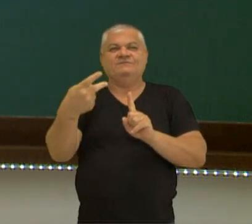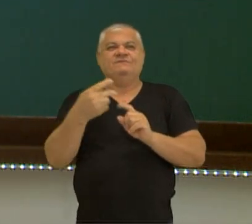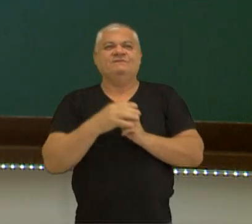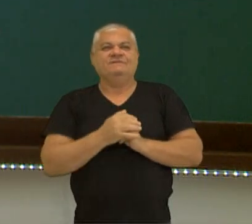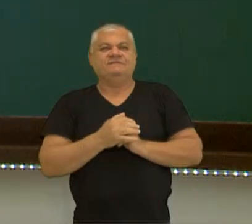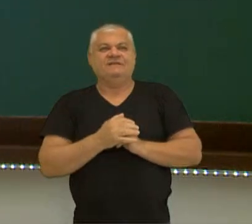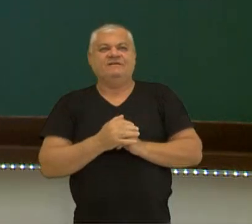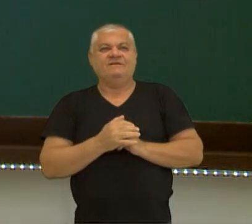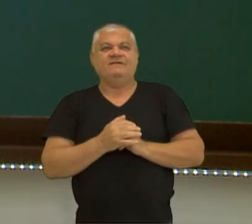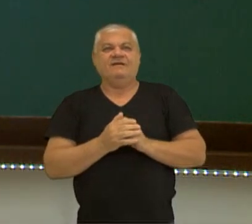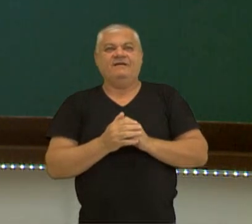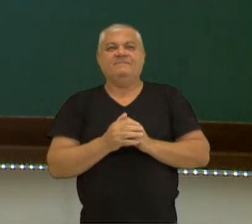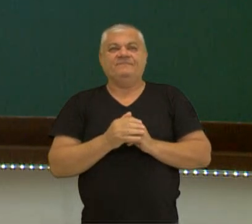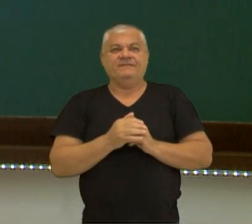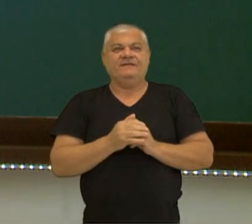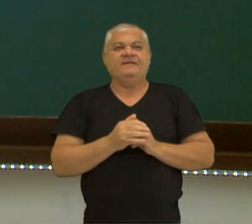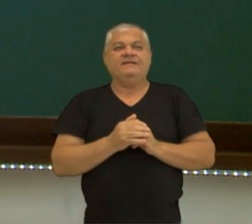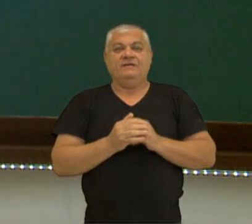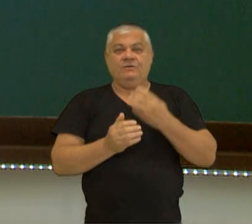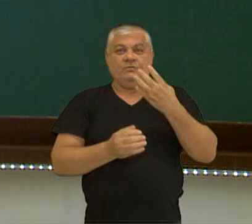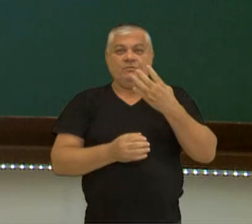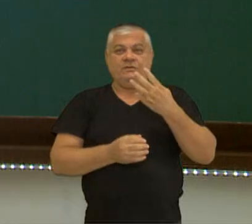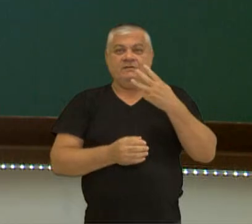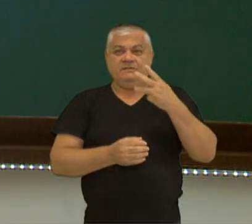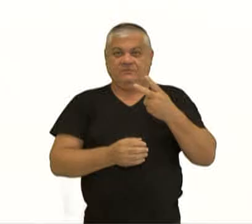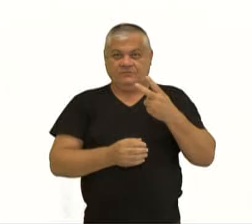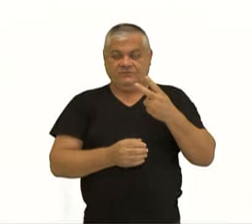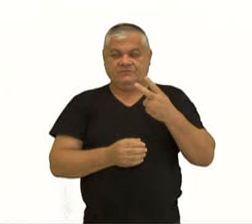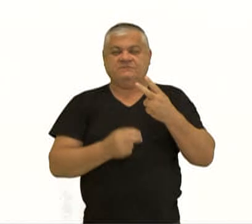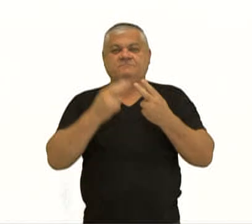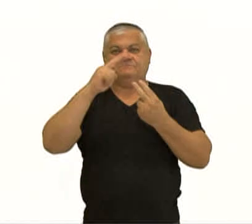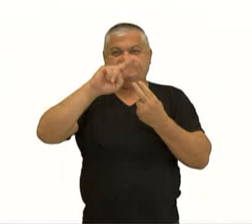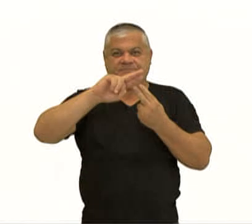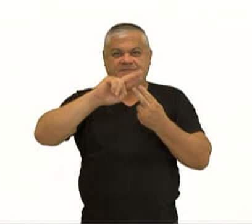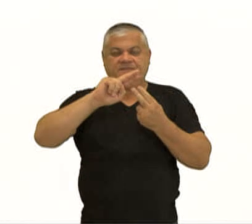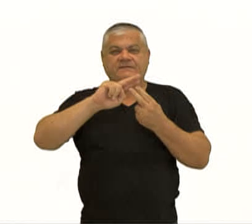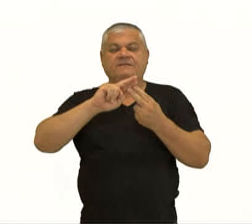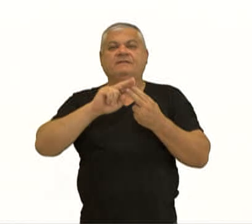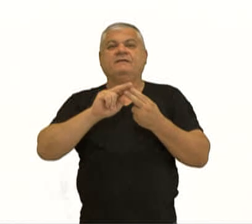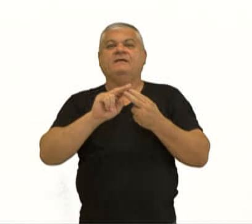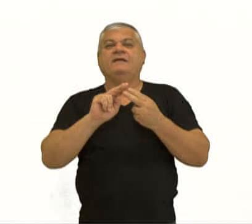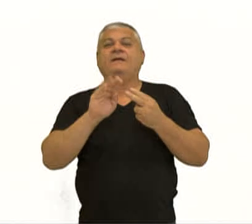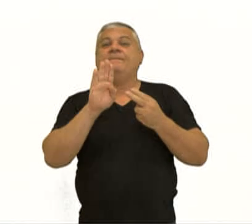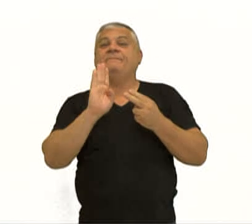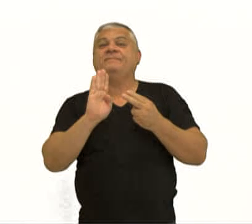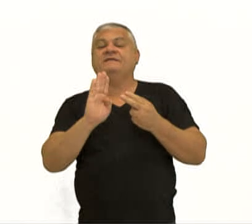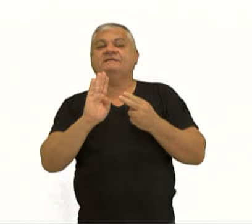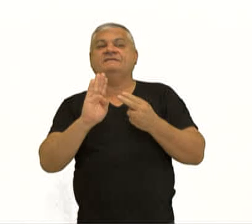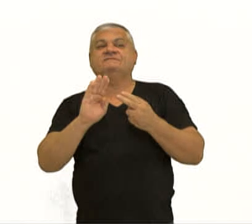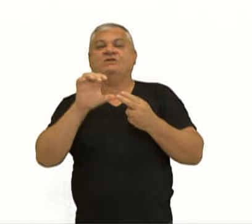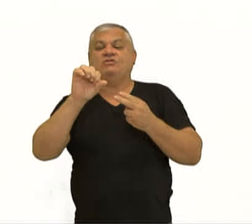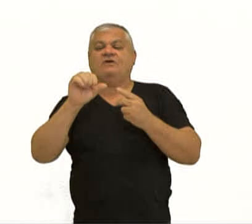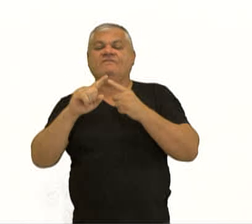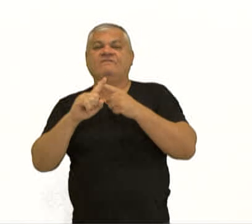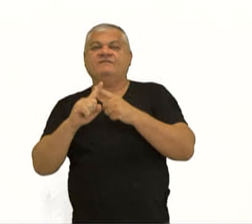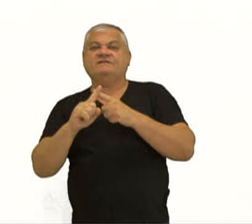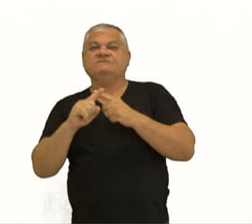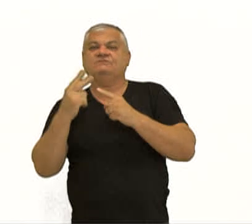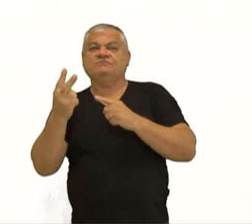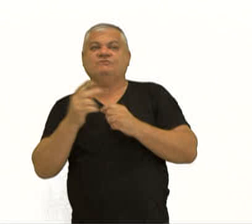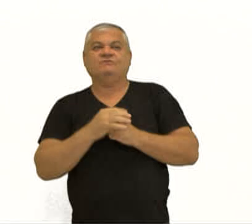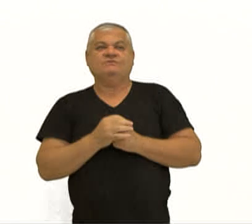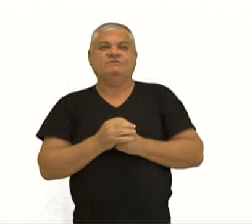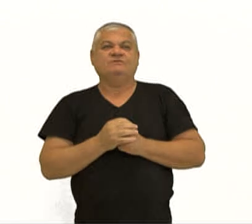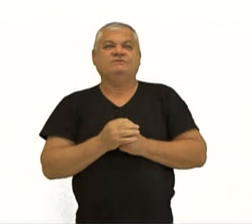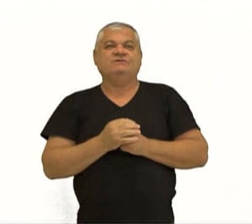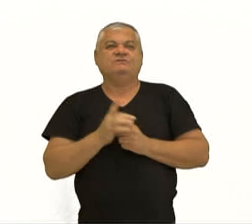base. Então, a área da lateral 42π, área da base 9π vezes 2. 2 vezes